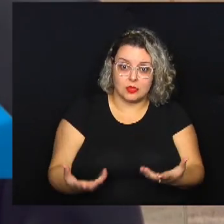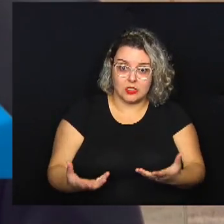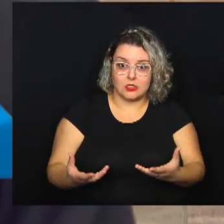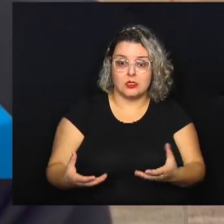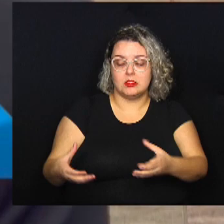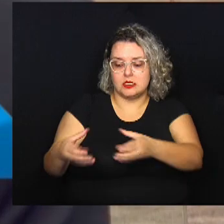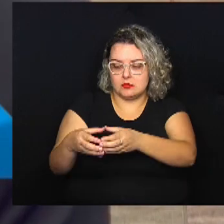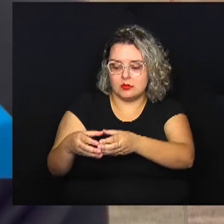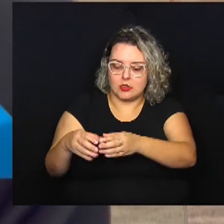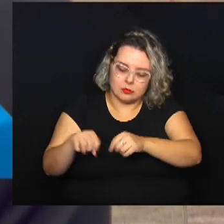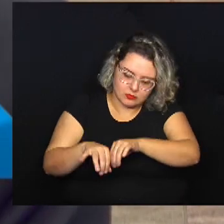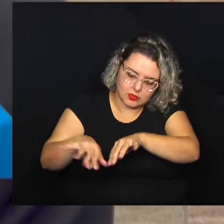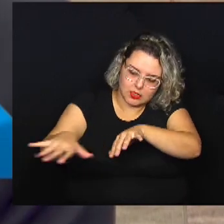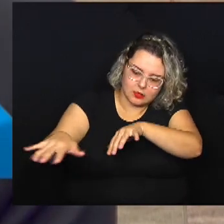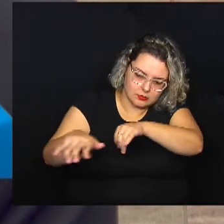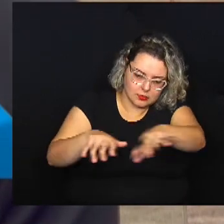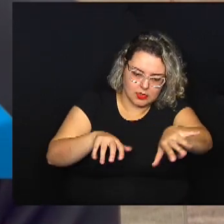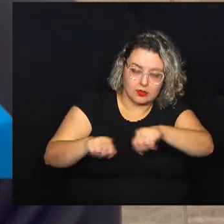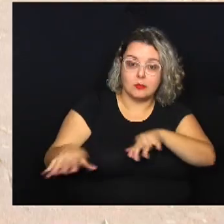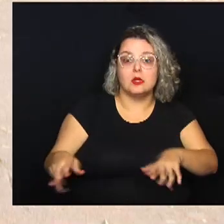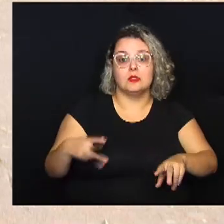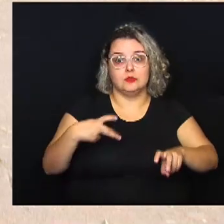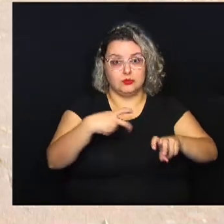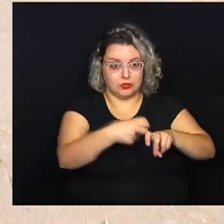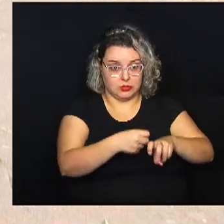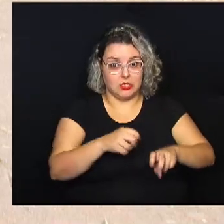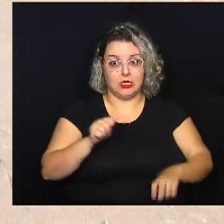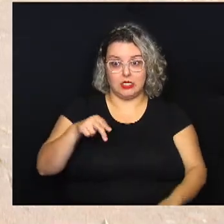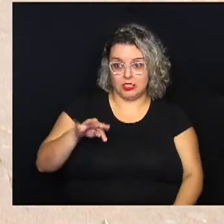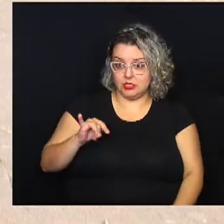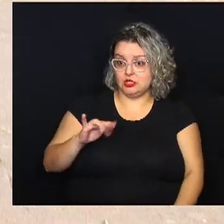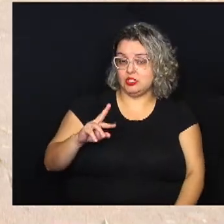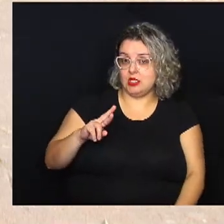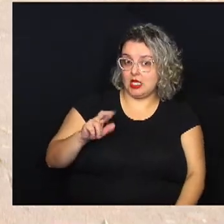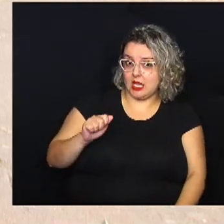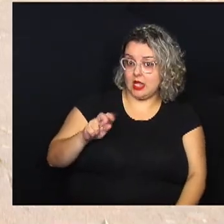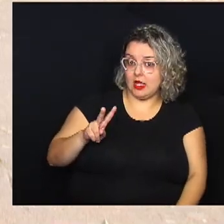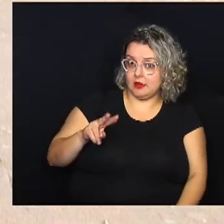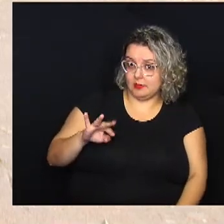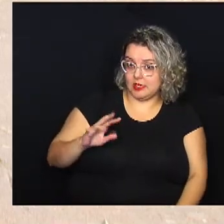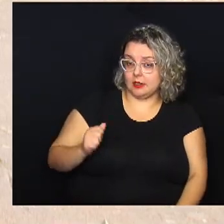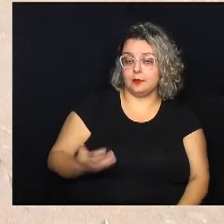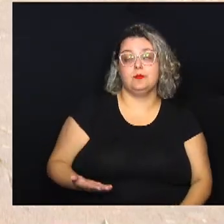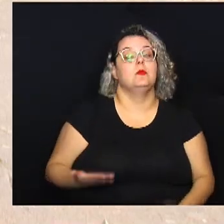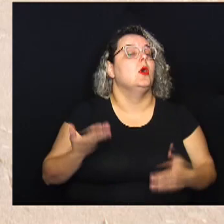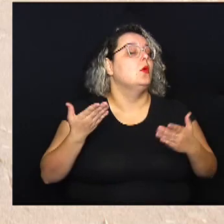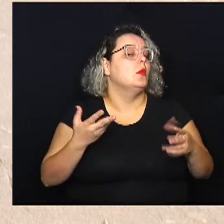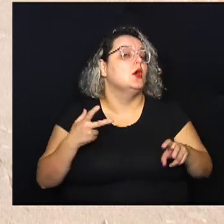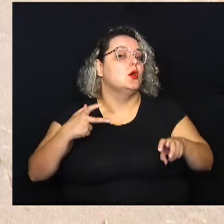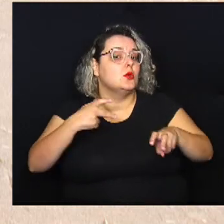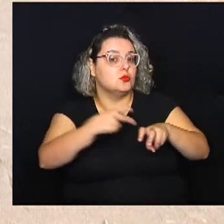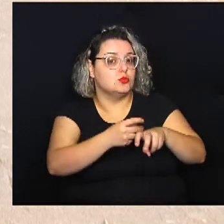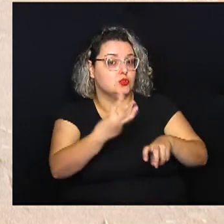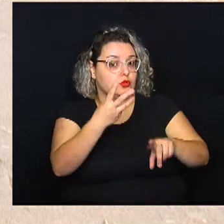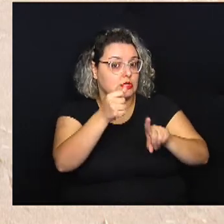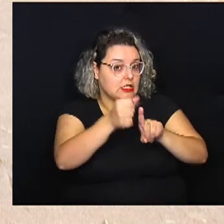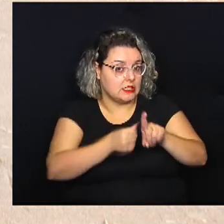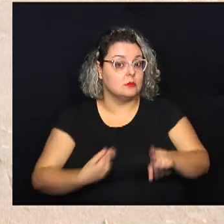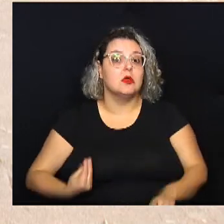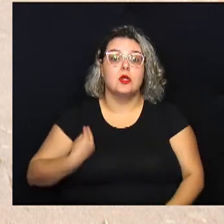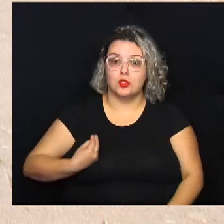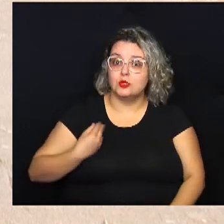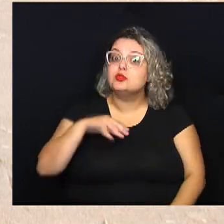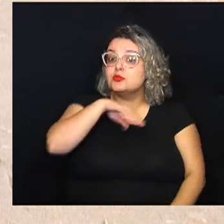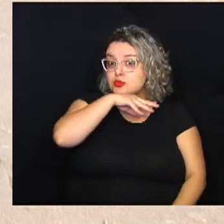descentralizar esse processo de vacinação antirrábica. A vacina antirrábica pode ser aplicada a partir dos 3 meses de vida do